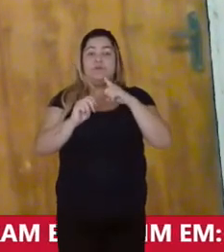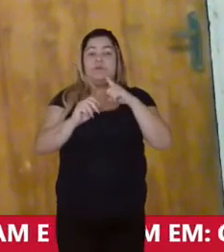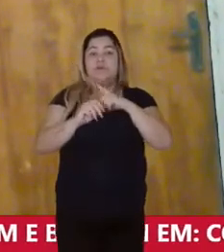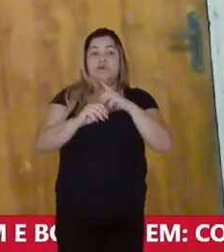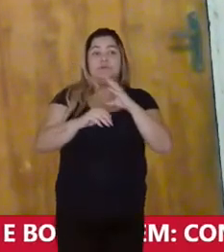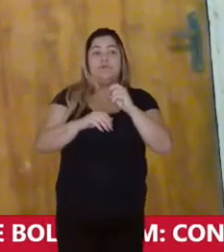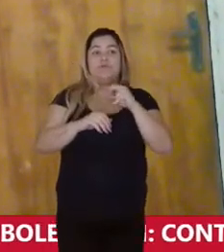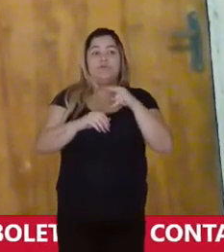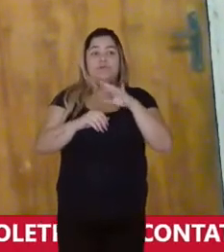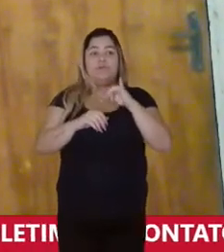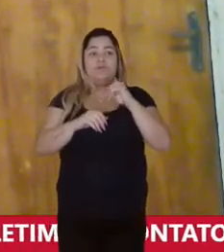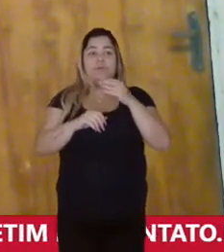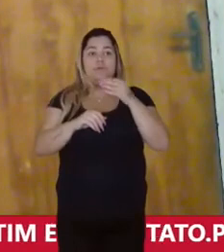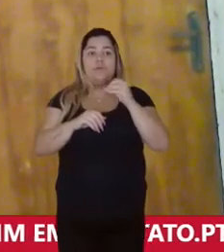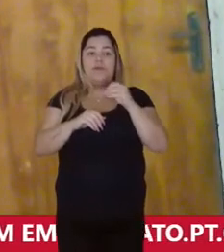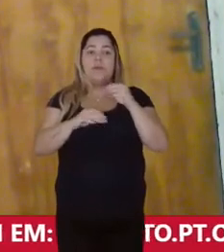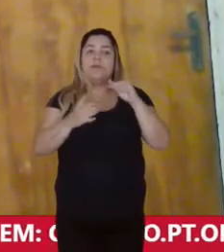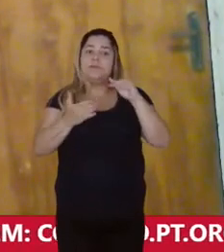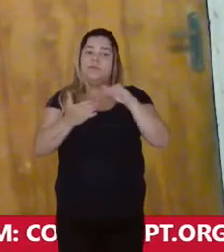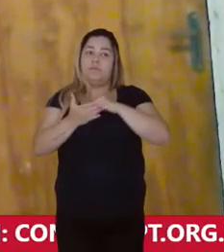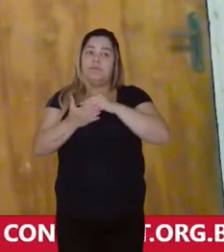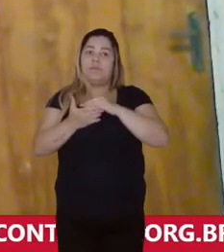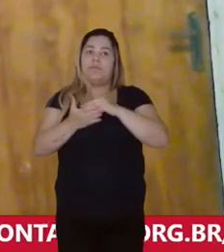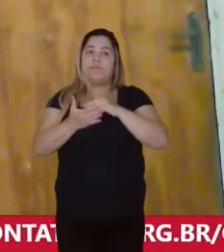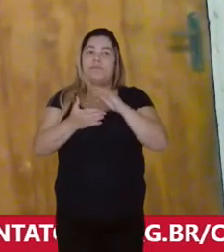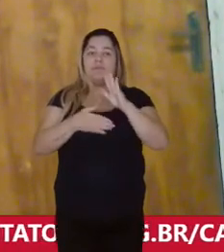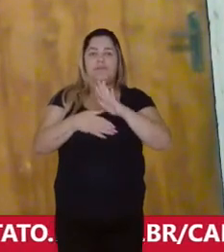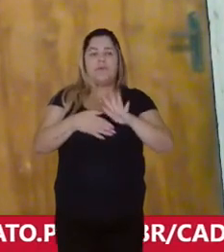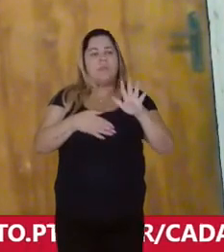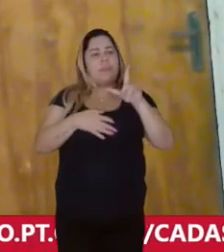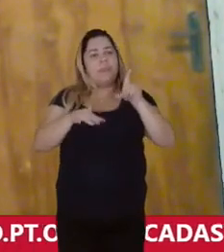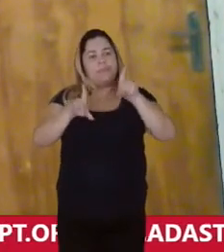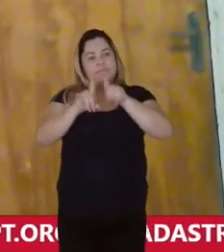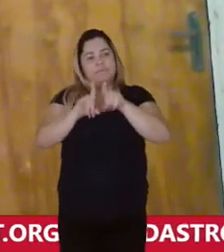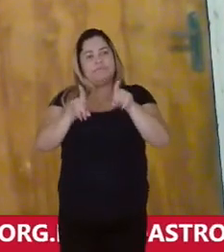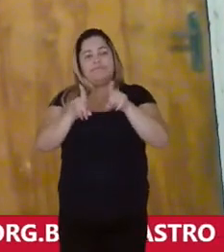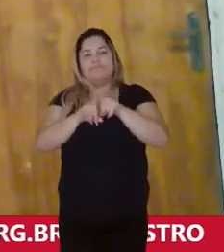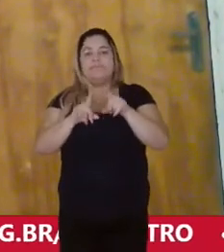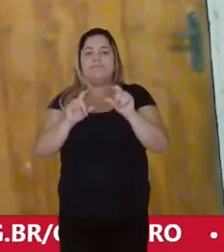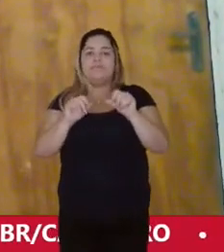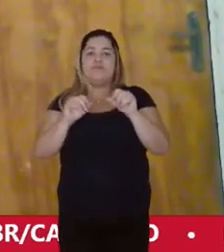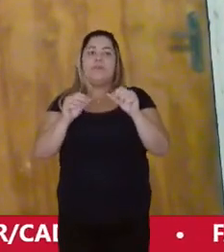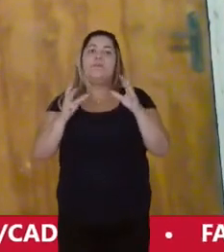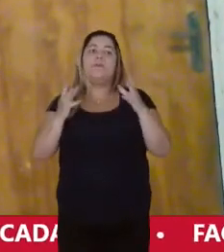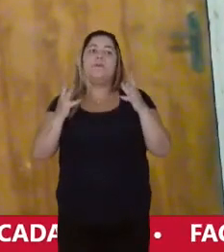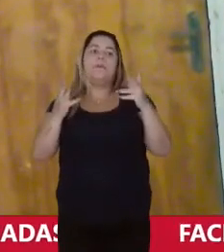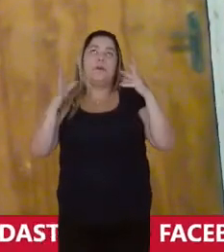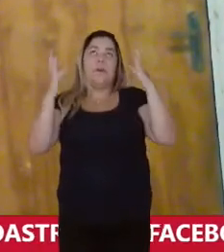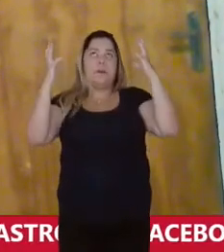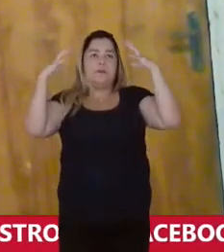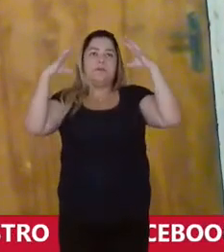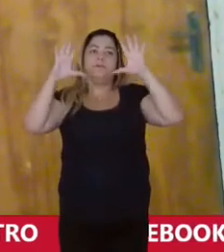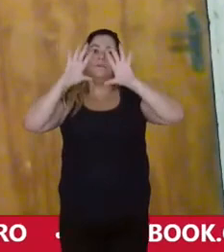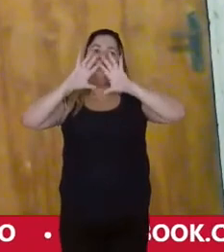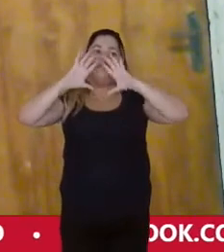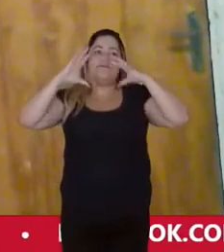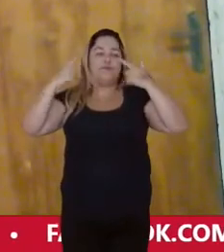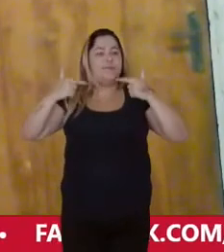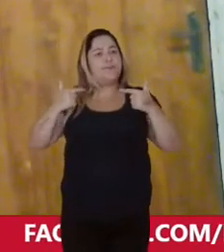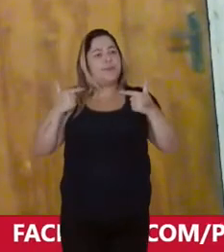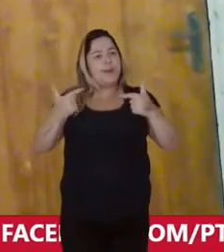constituirmos como uma secretaria nacional, né? E isso também não caiu do céu, né? Isso aí vem de muita luta,